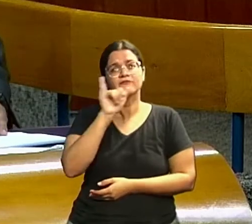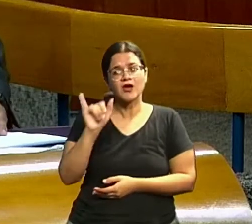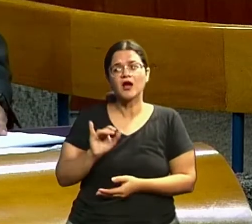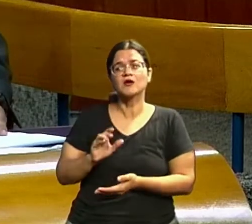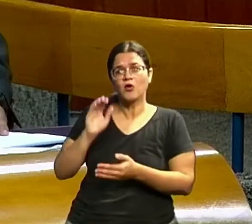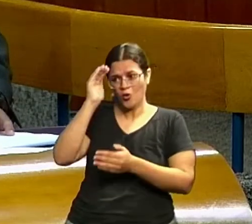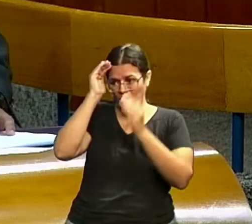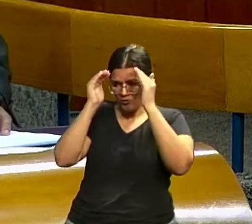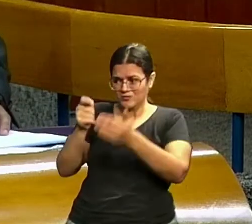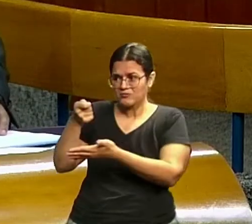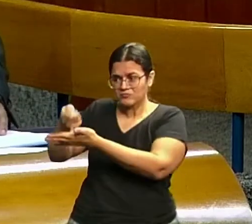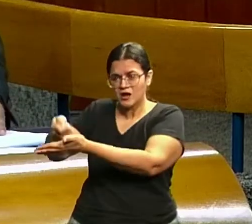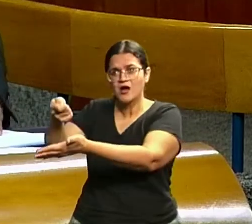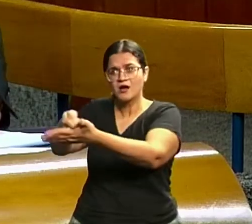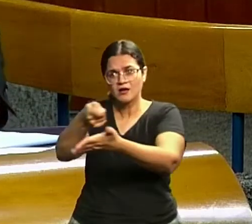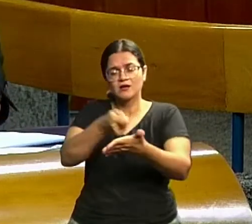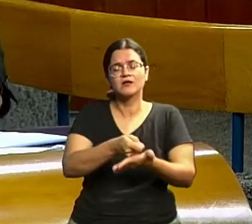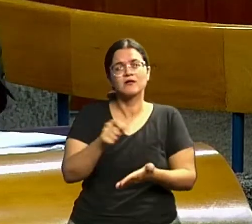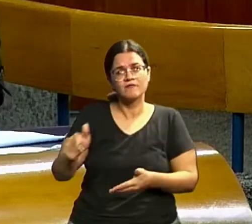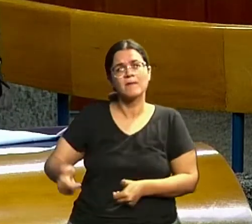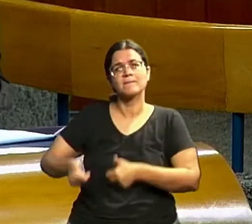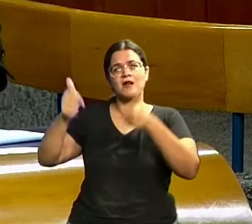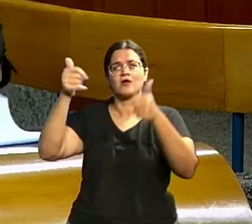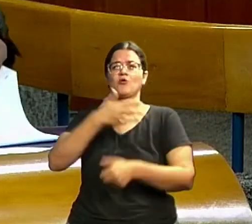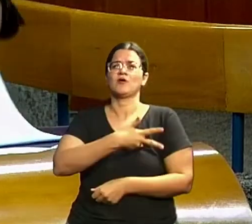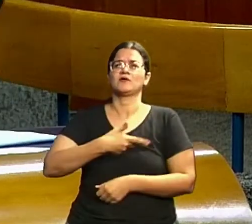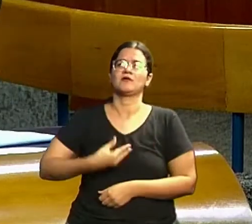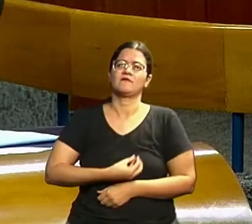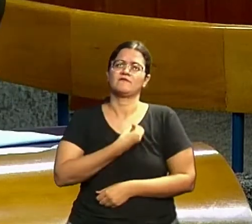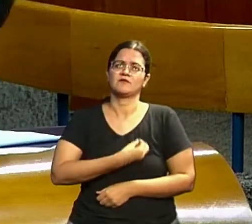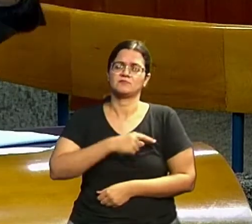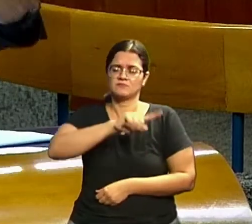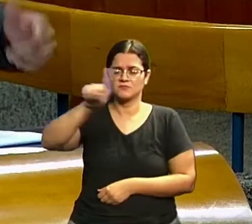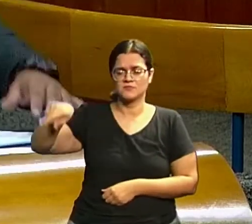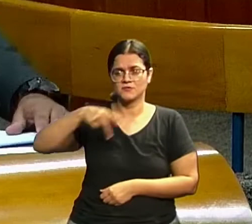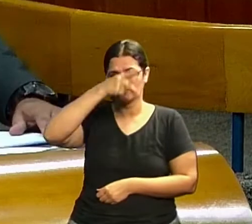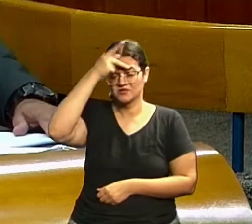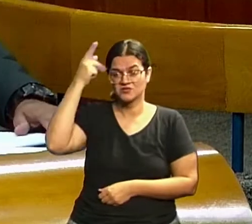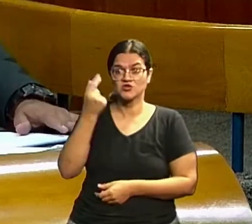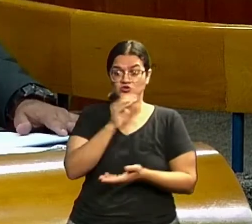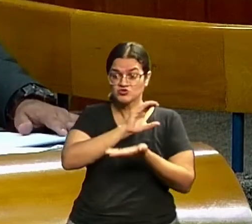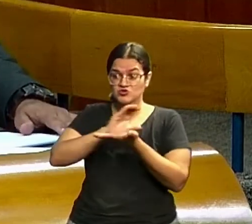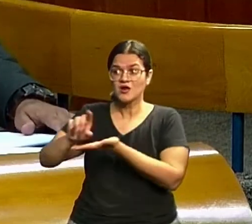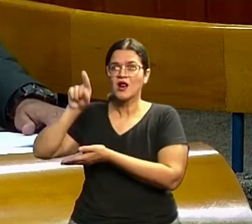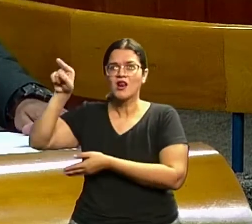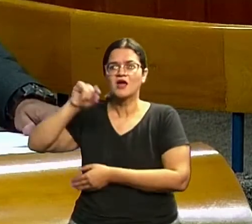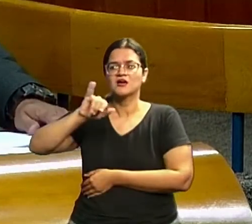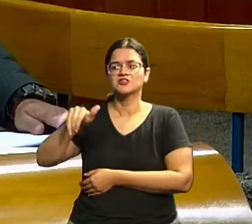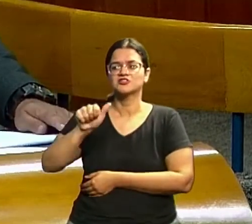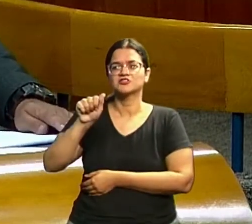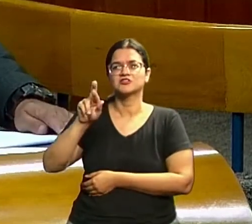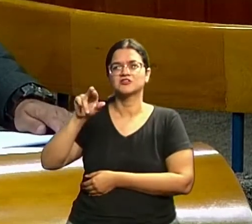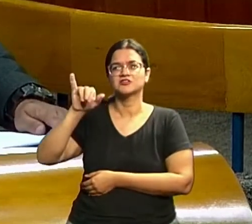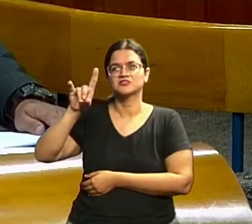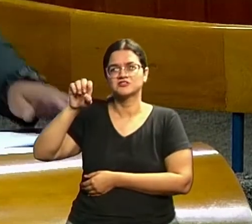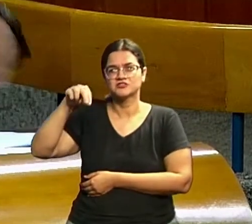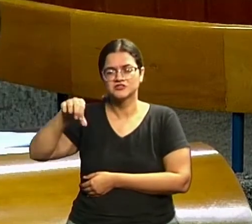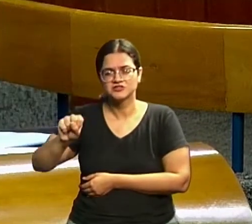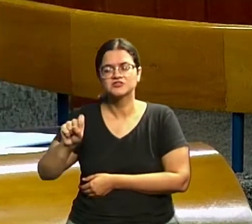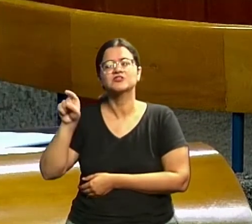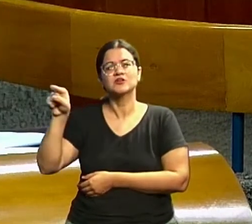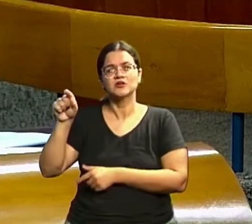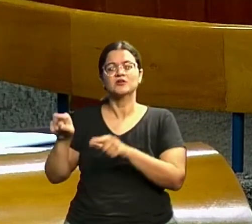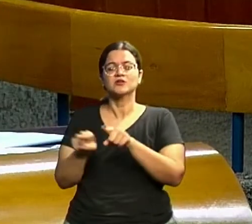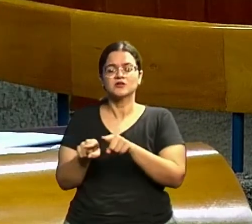dando um avanço na tecnologia e qualidade de vida da cidade de Goiânia. E emenda impositiva, o nome já diz, o vereador Cleide Moraes sabe